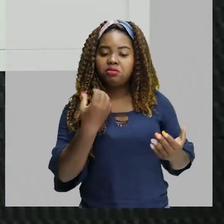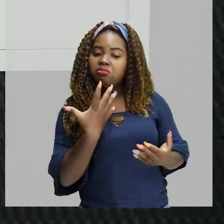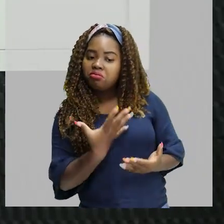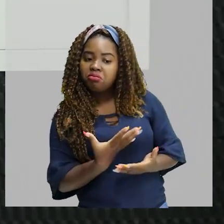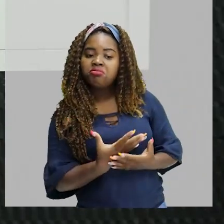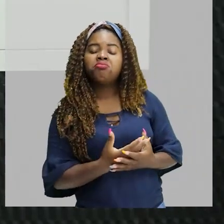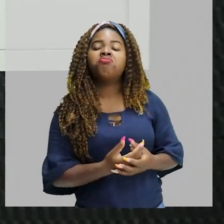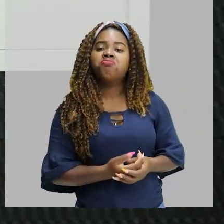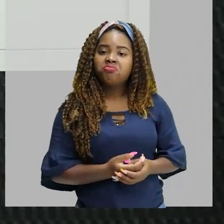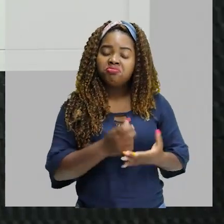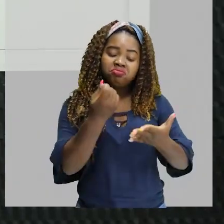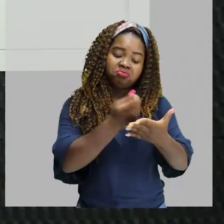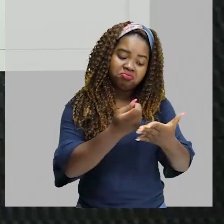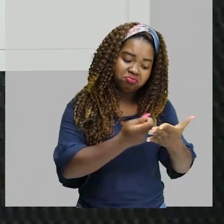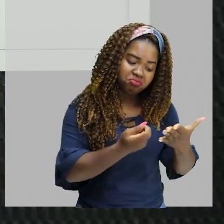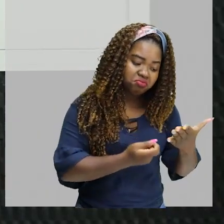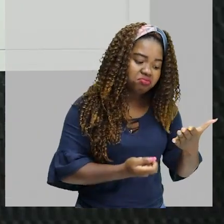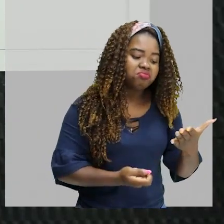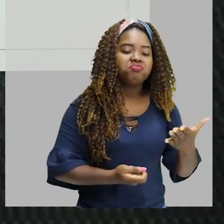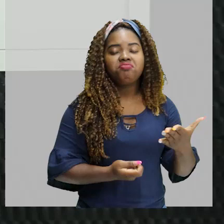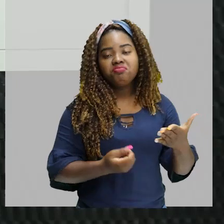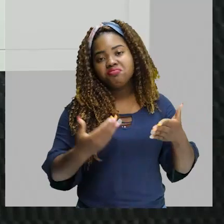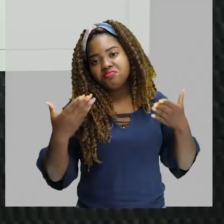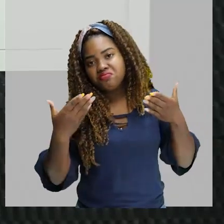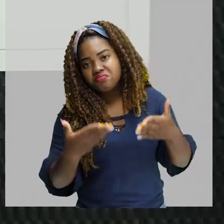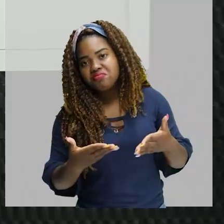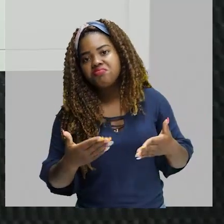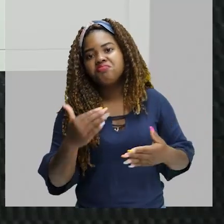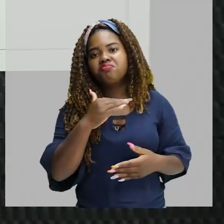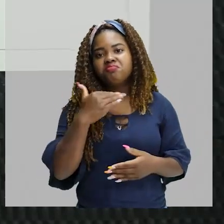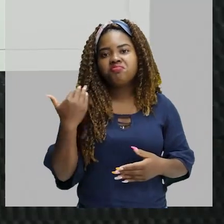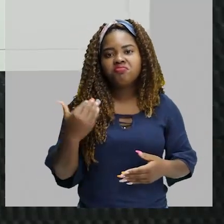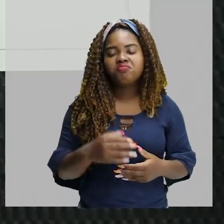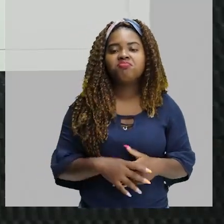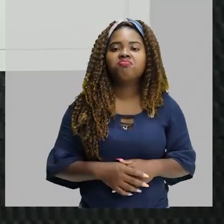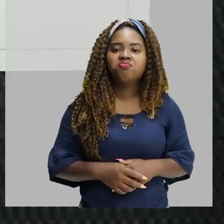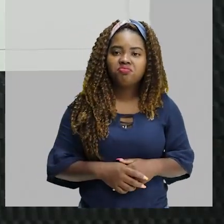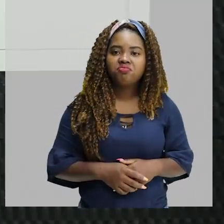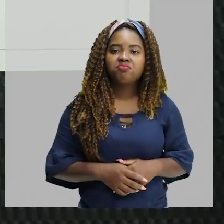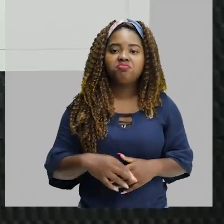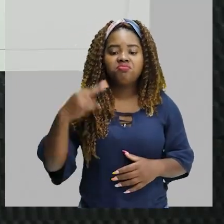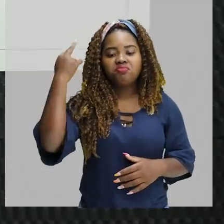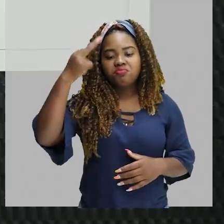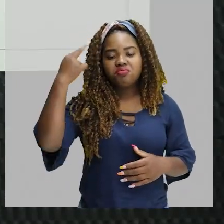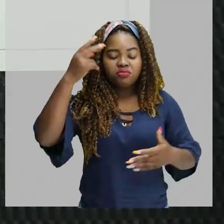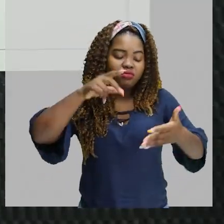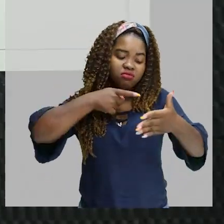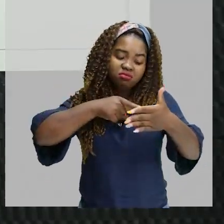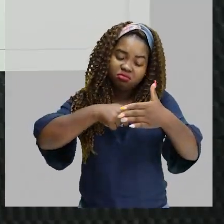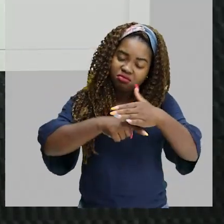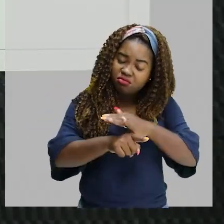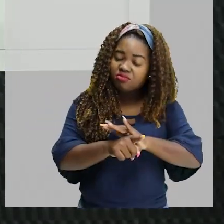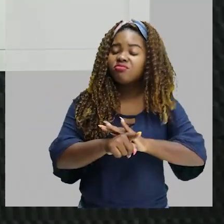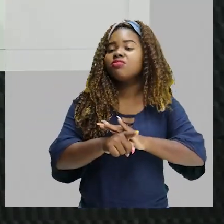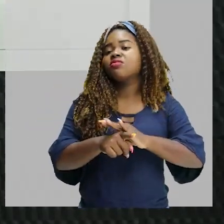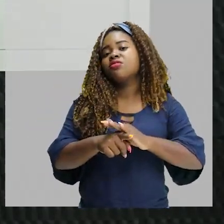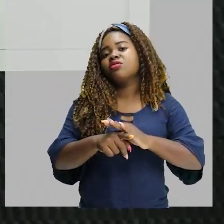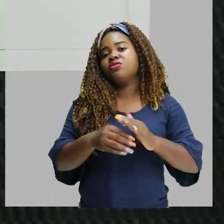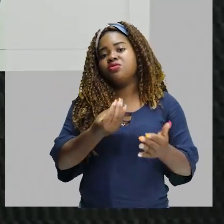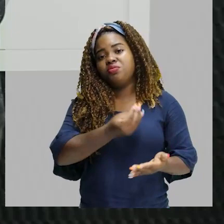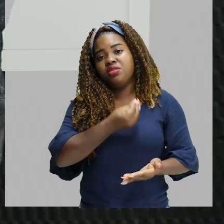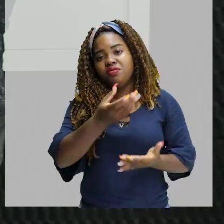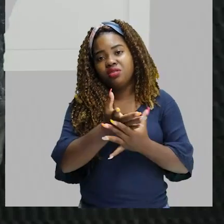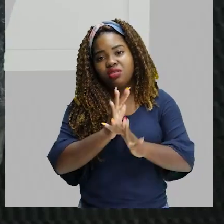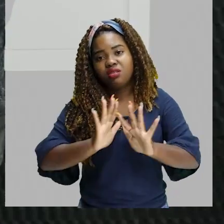escritos muito fortes sobre este tema, e ele traz para a gente uma reflexão profunda sobre este encerramento da